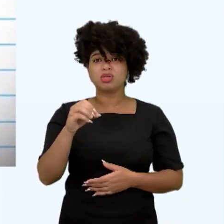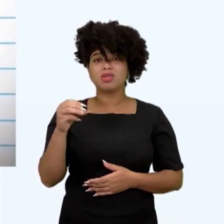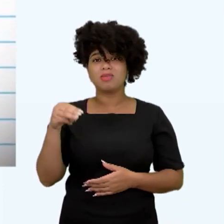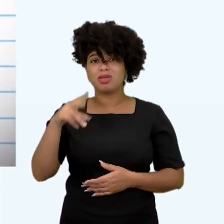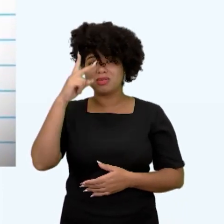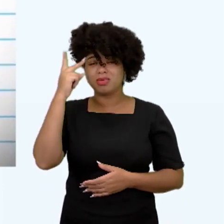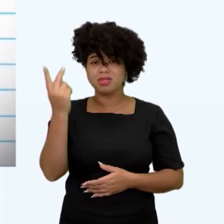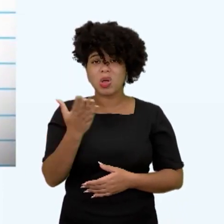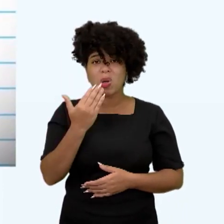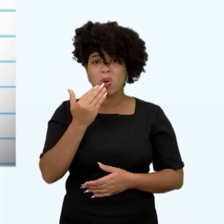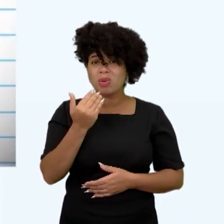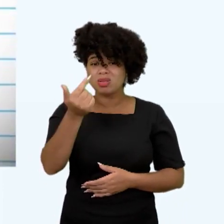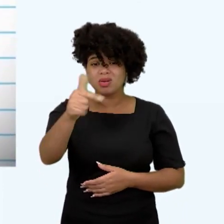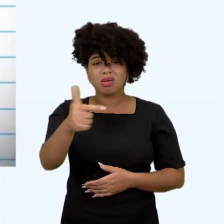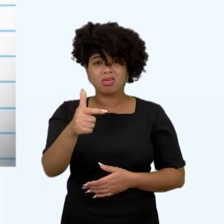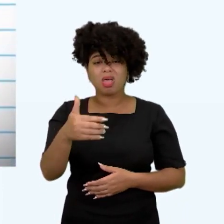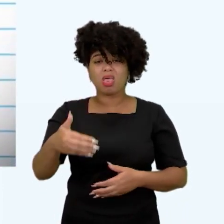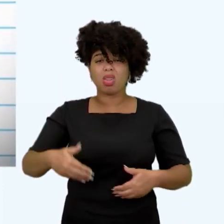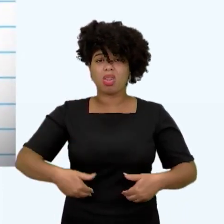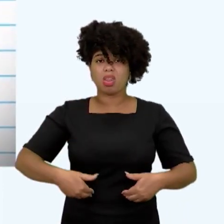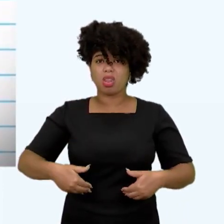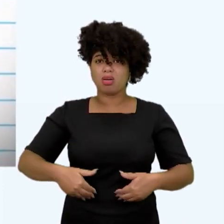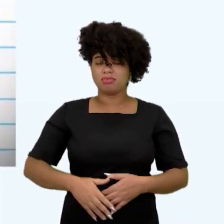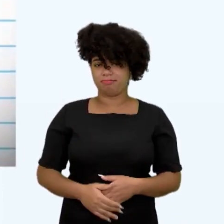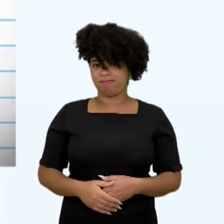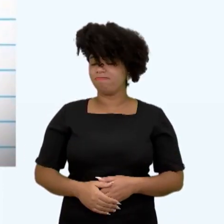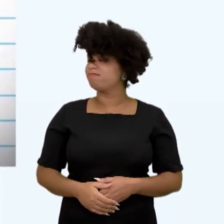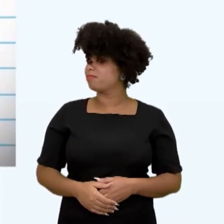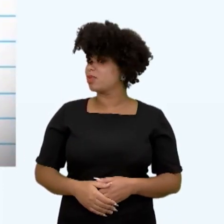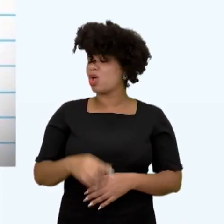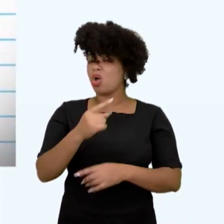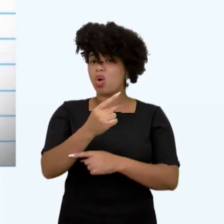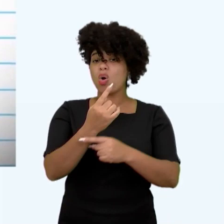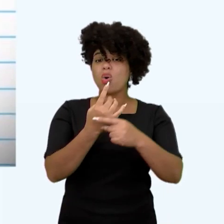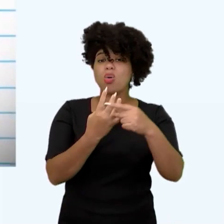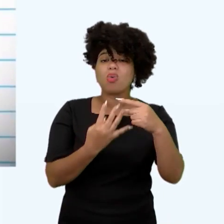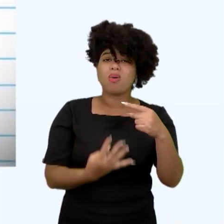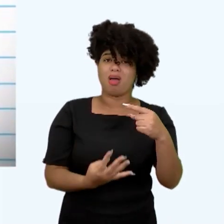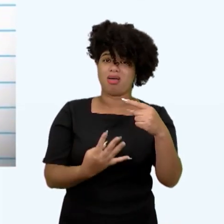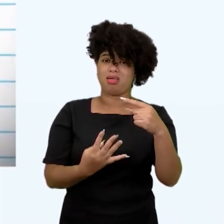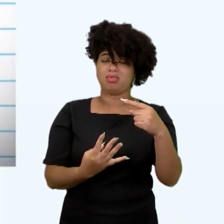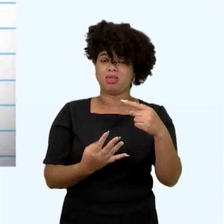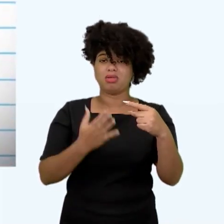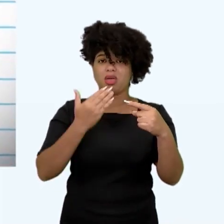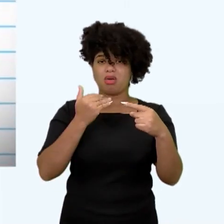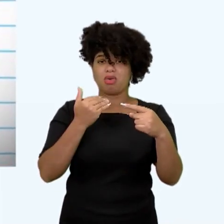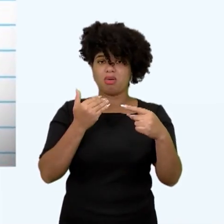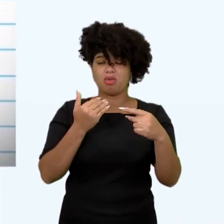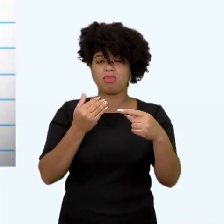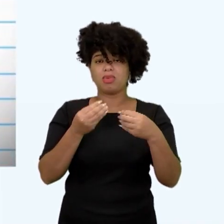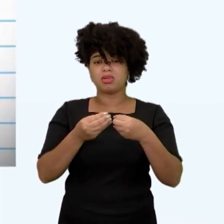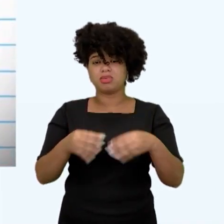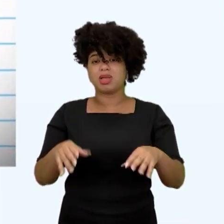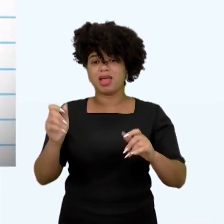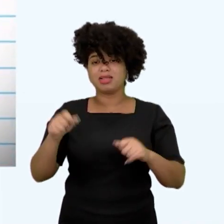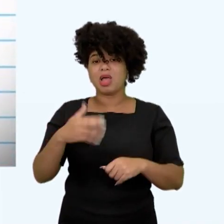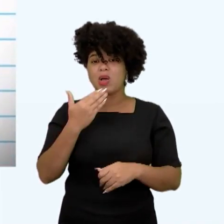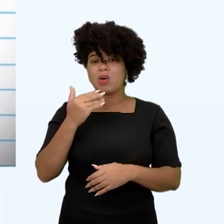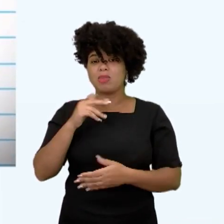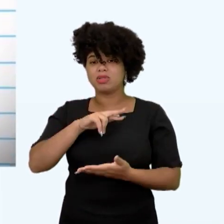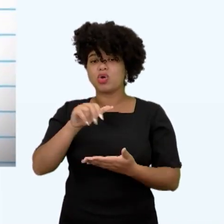mundo. Ou saber que, se apenas um quarto de toda a comida desperdiçada pudesse ser salva, ela poderia alimentar